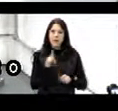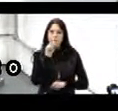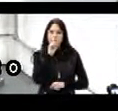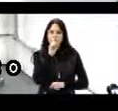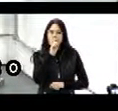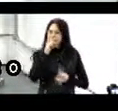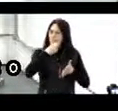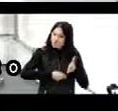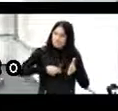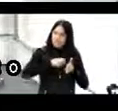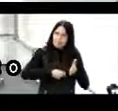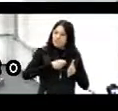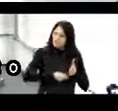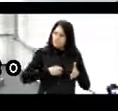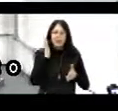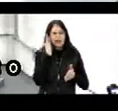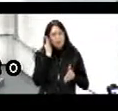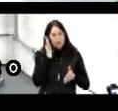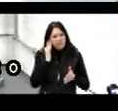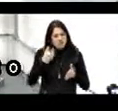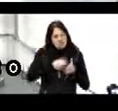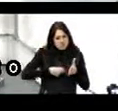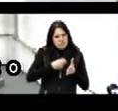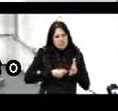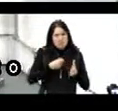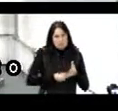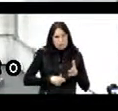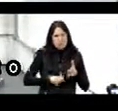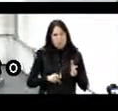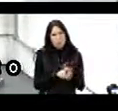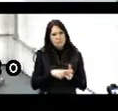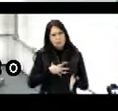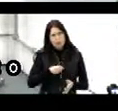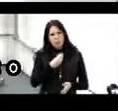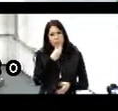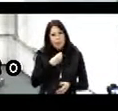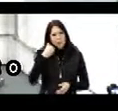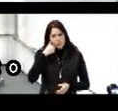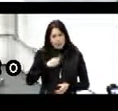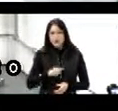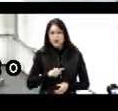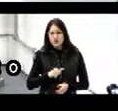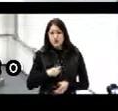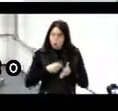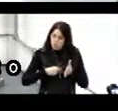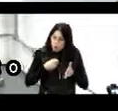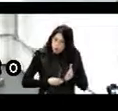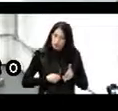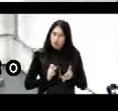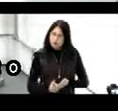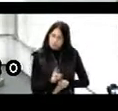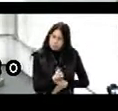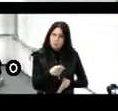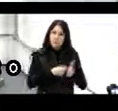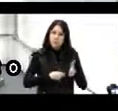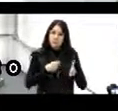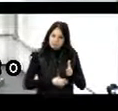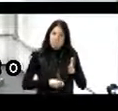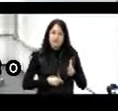são guerreiras, que vivem pelos seus filhos, lutem, sigam lutando, que vale a pena. Mas lutem